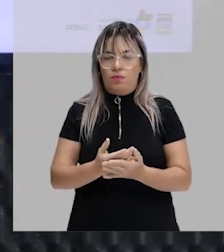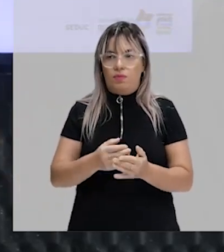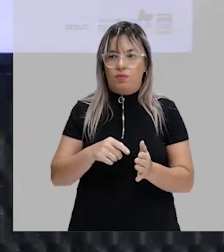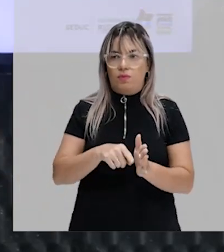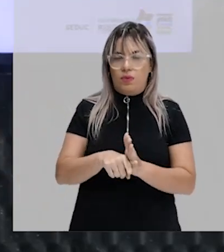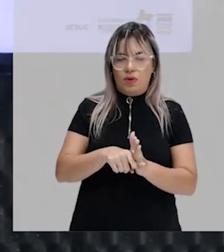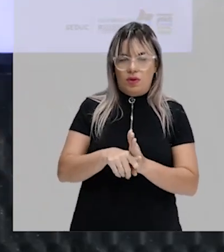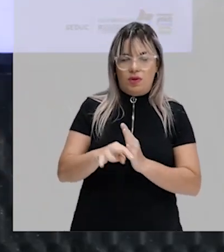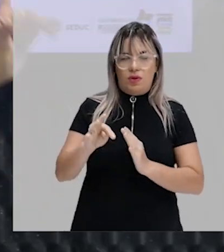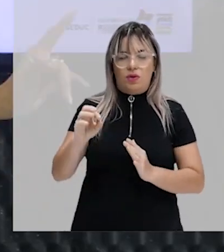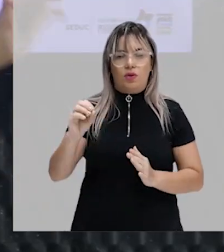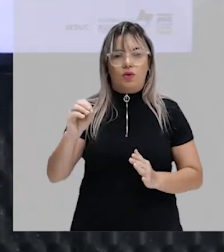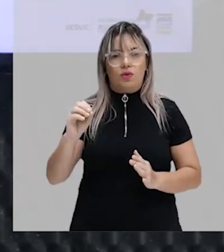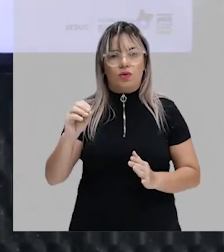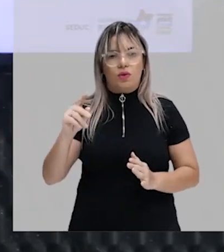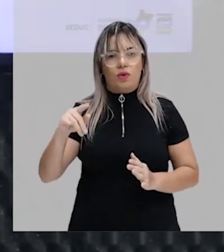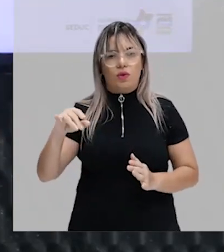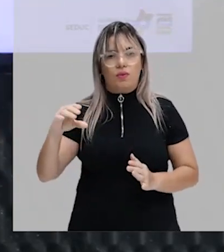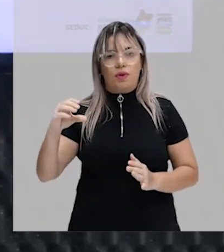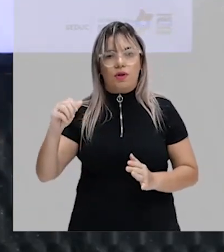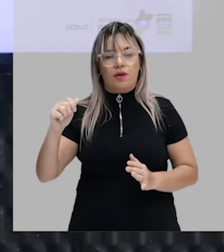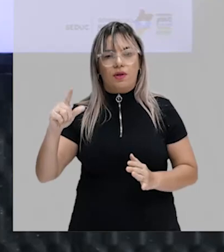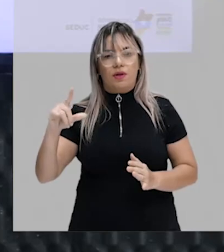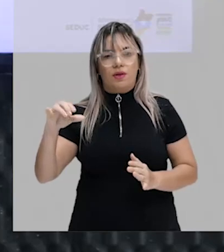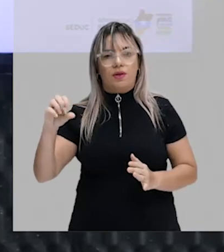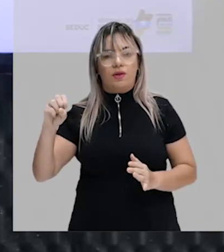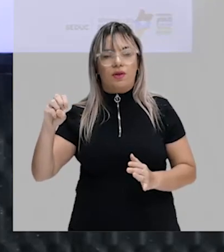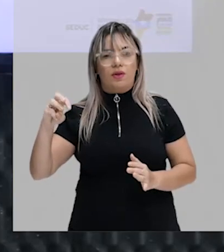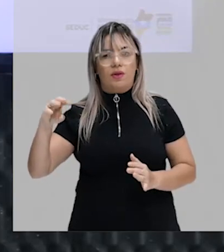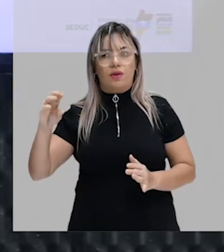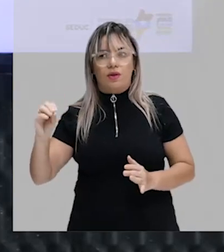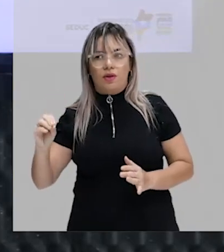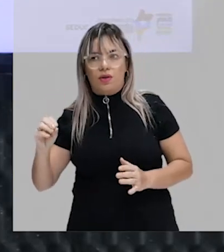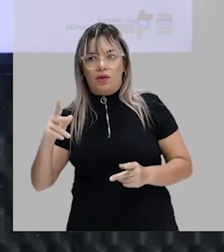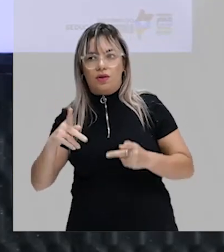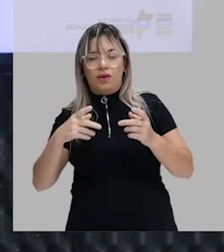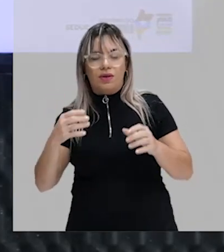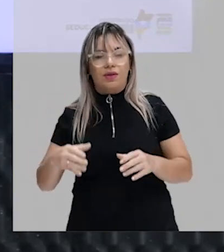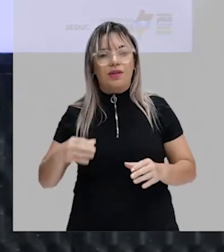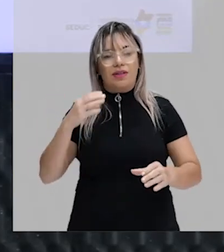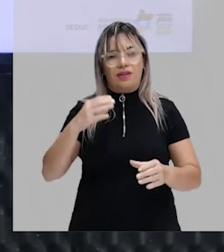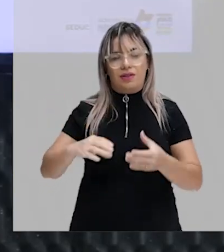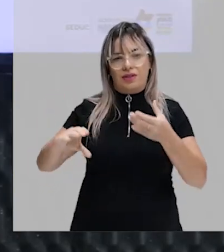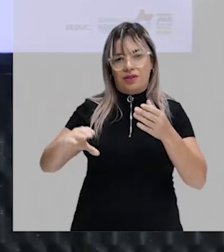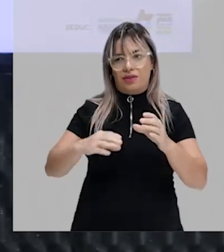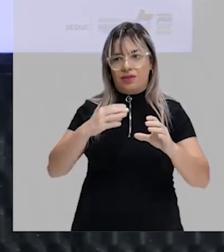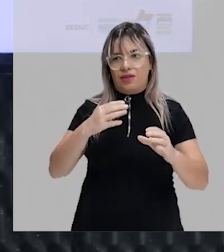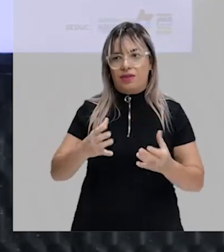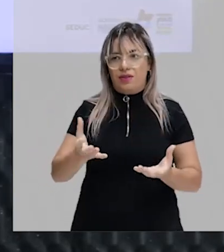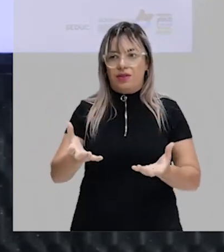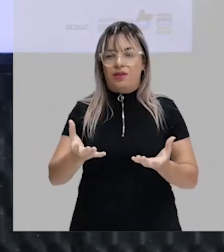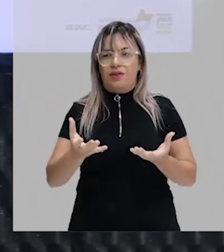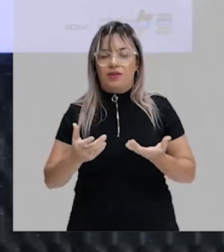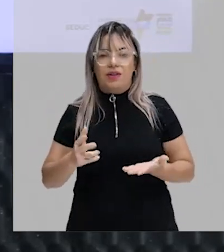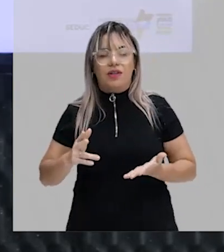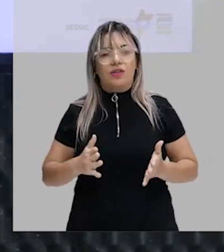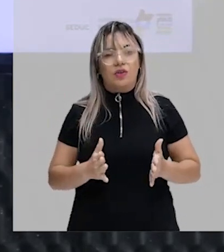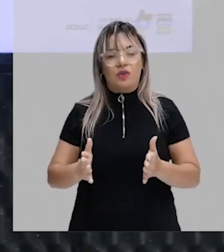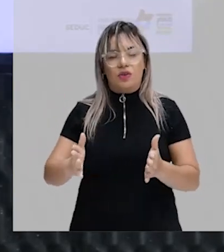falar do tropicalismo, né? Silêncio sem documento, nada nos bolsos ou nas mãos. Eu quero